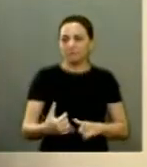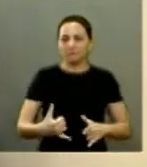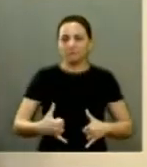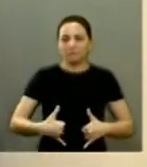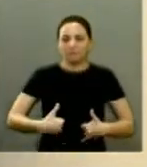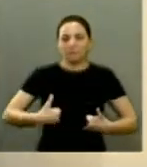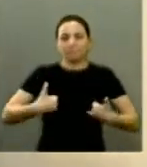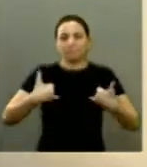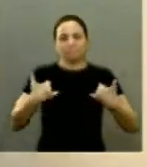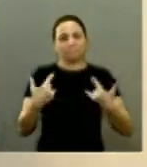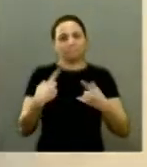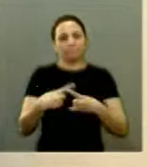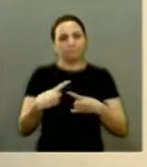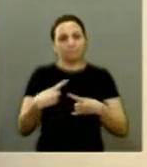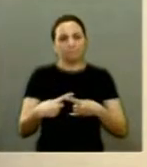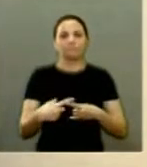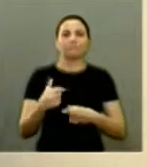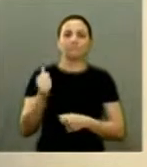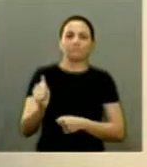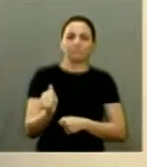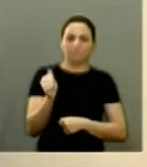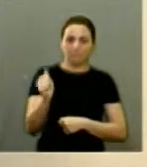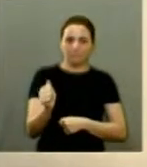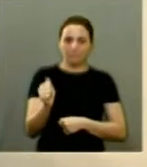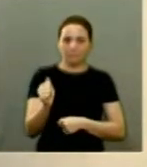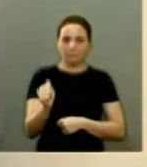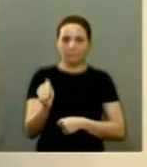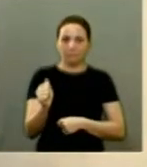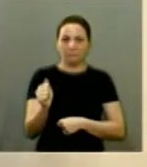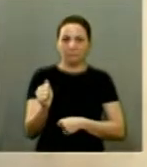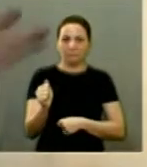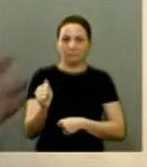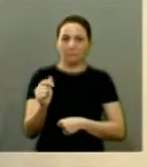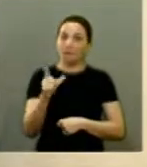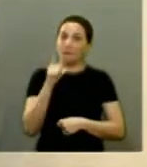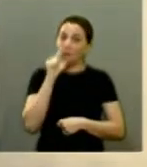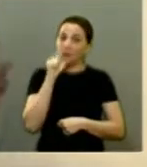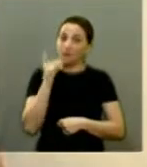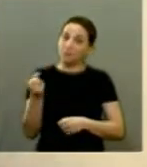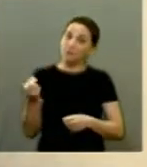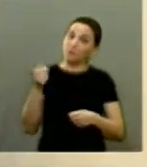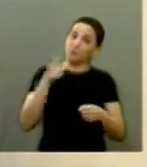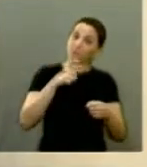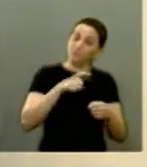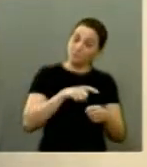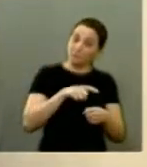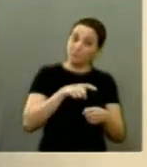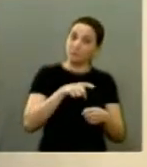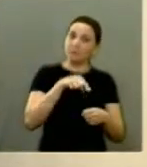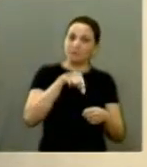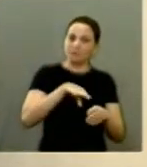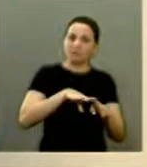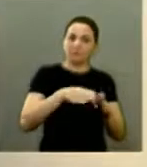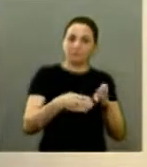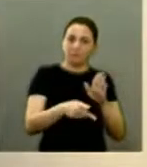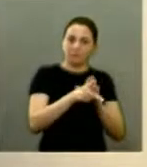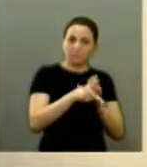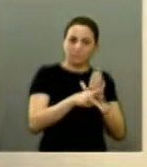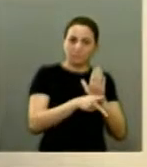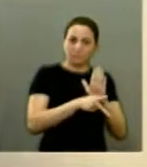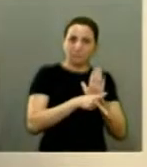A nossa cidade está como na água, que vai vir para essa casa, o projeto